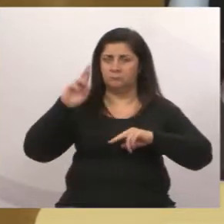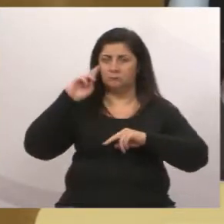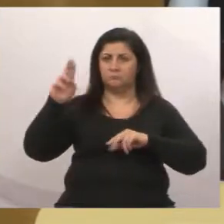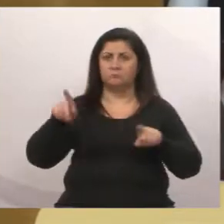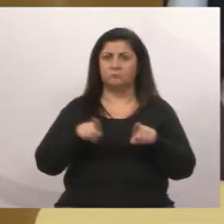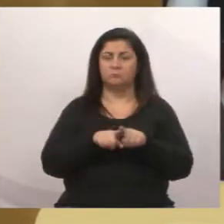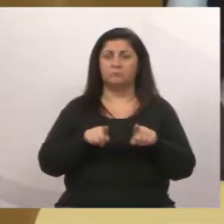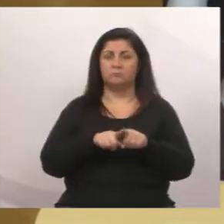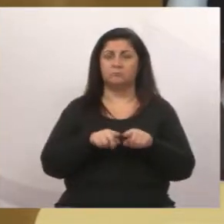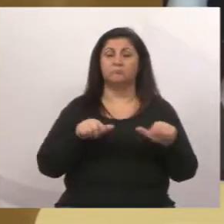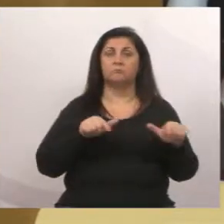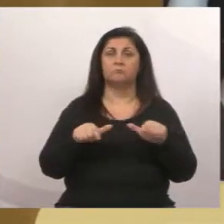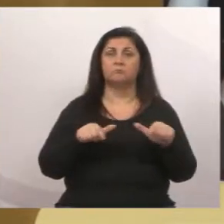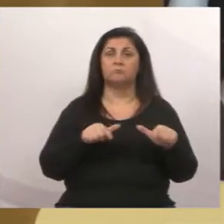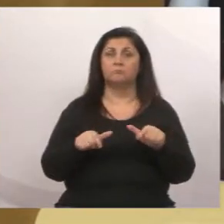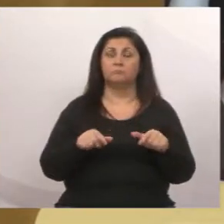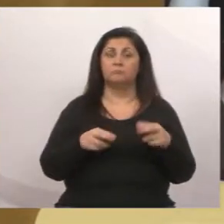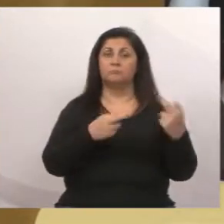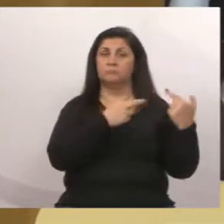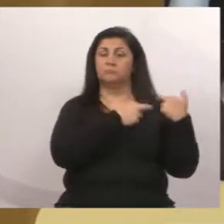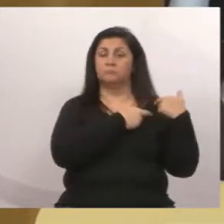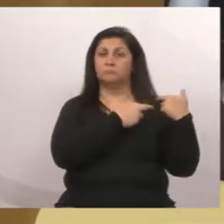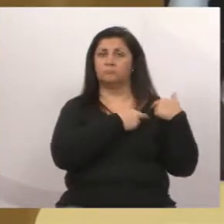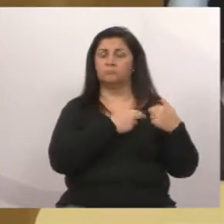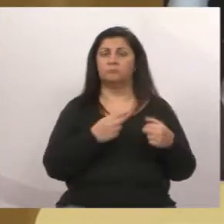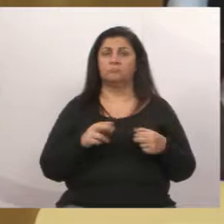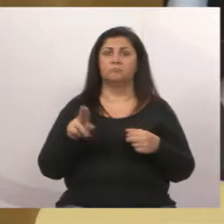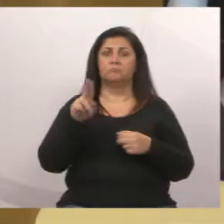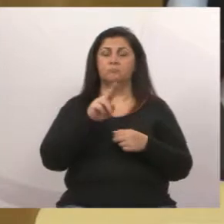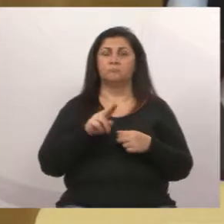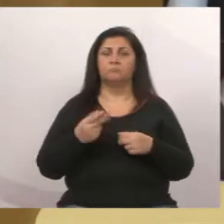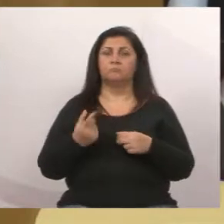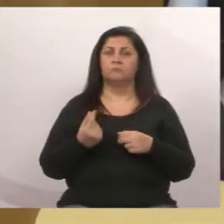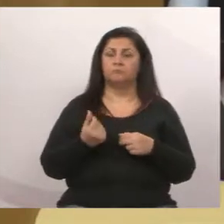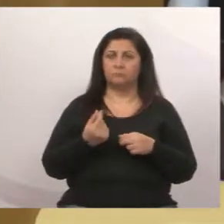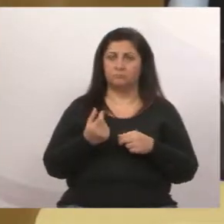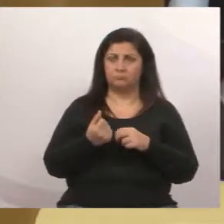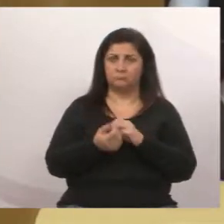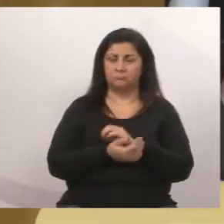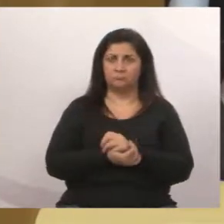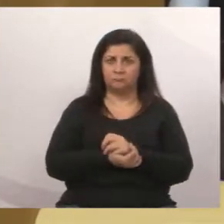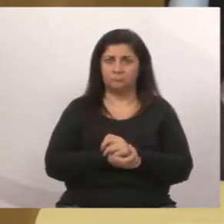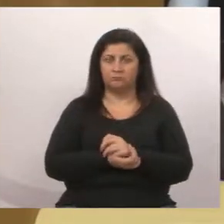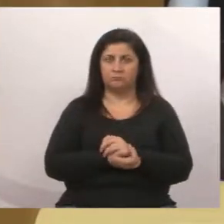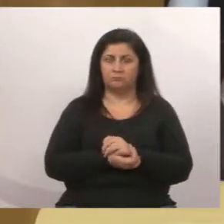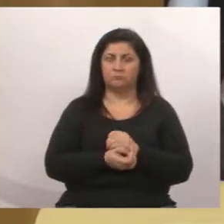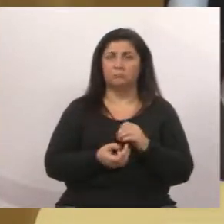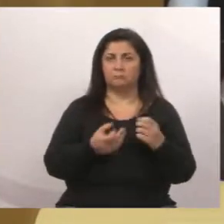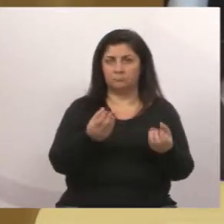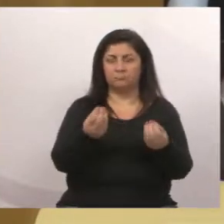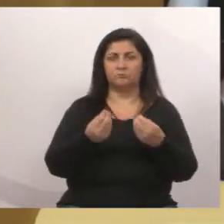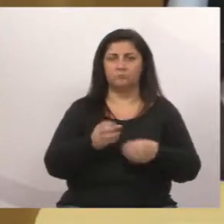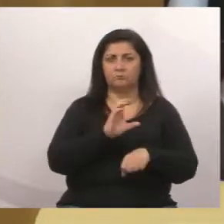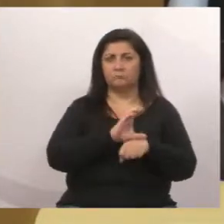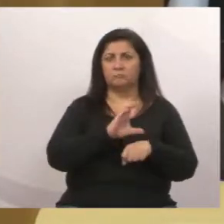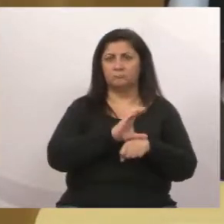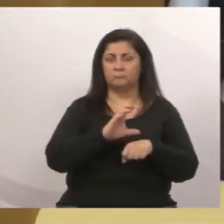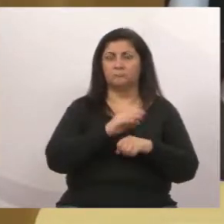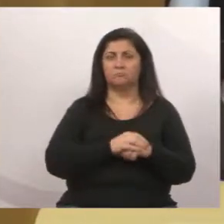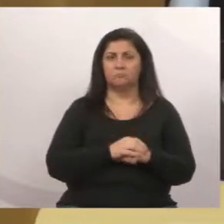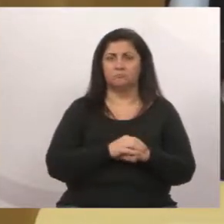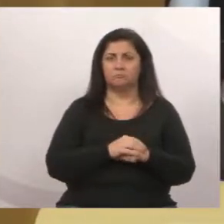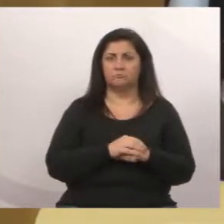dos responsáveis pela aplicação dos recursos alocados por meio do repasse constitucional, com atuação